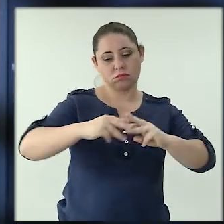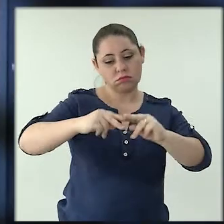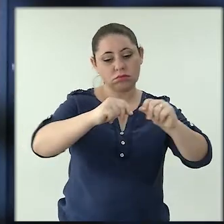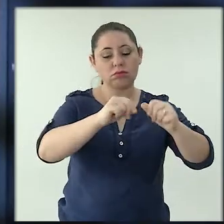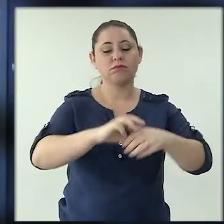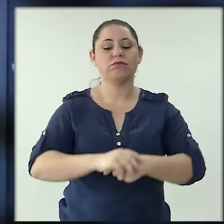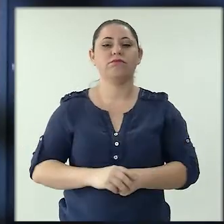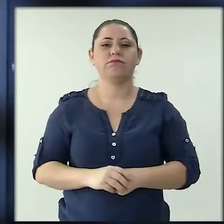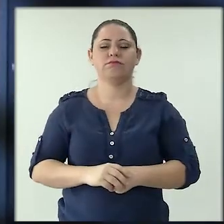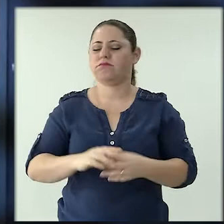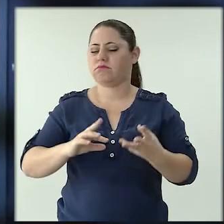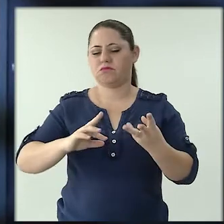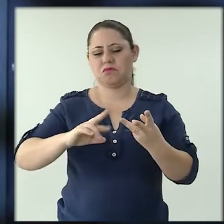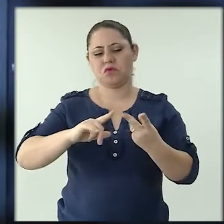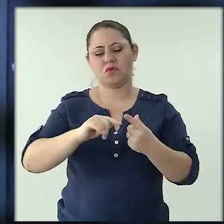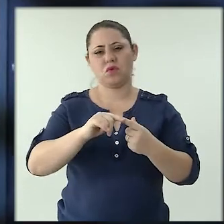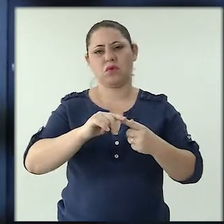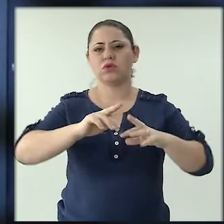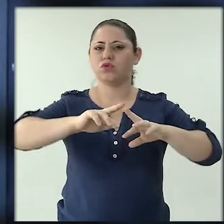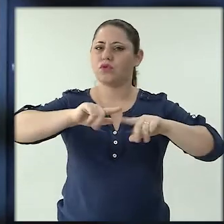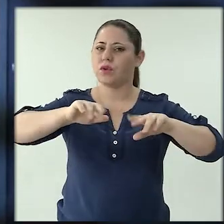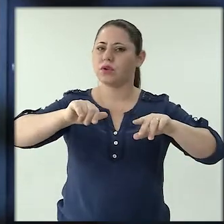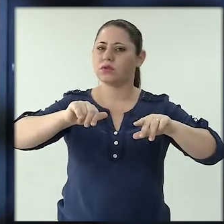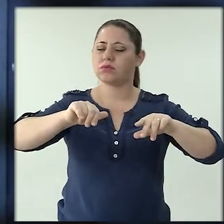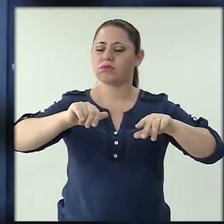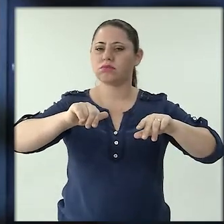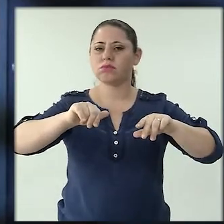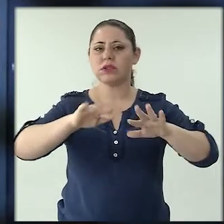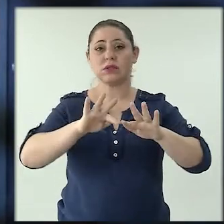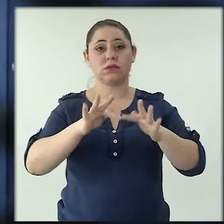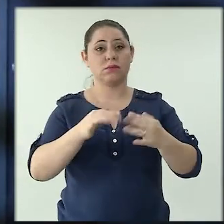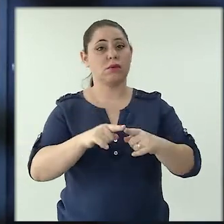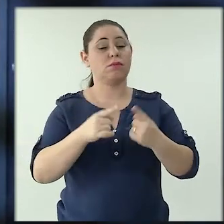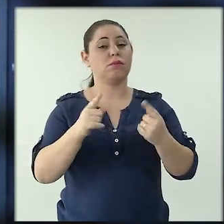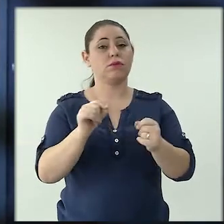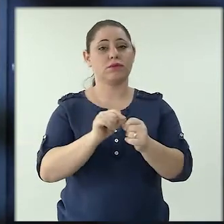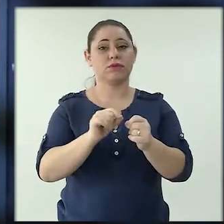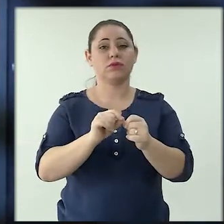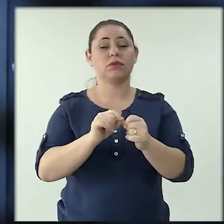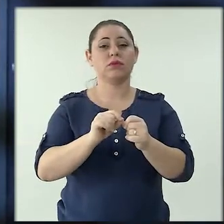dizer, são diferenças muito sutis, mas que vão